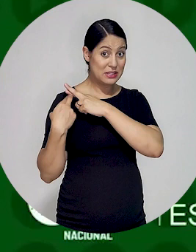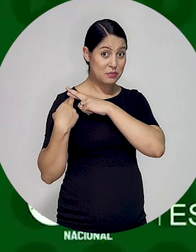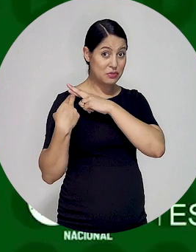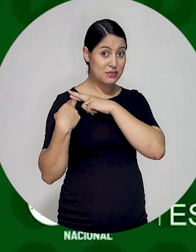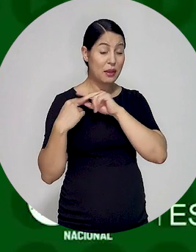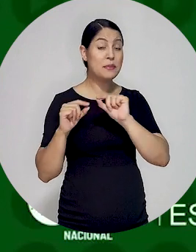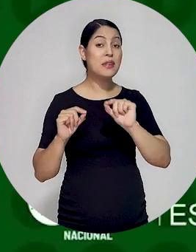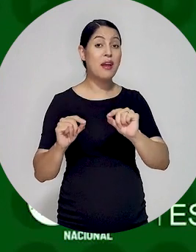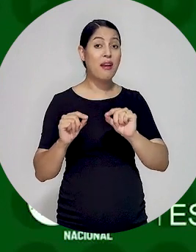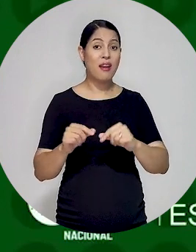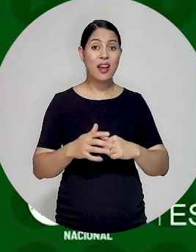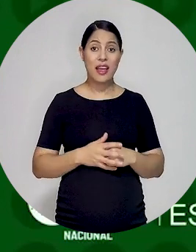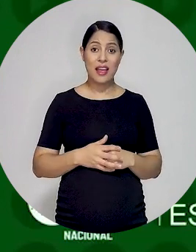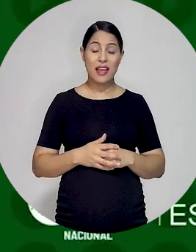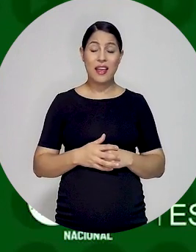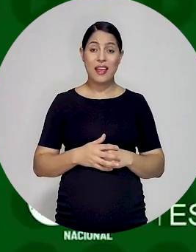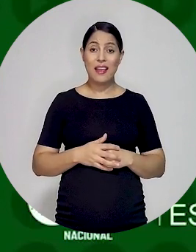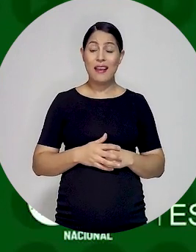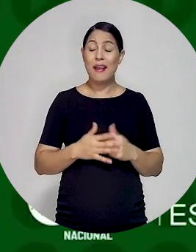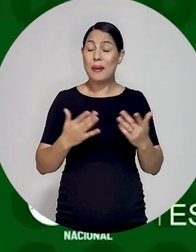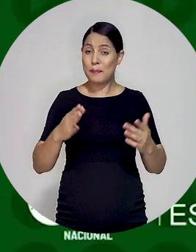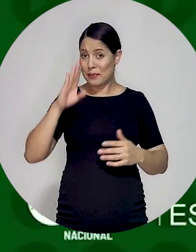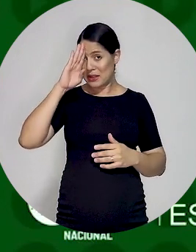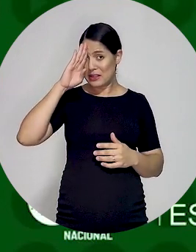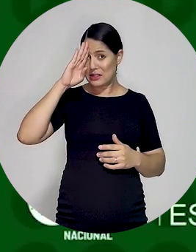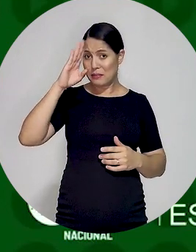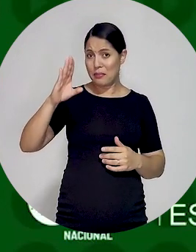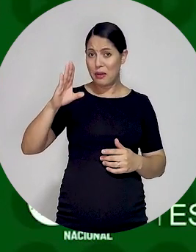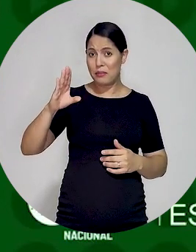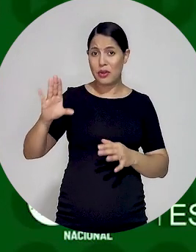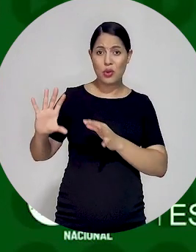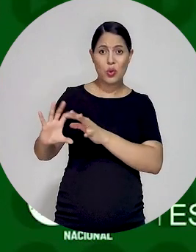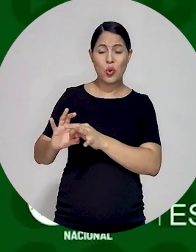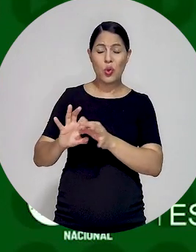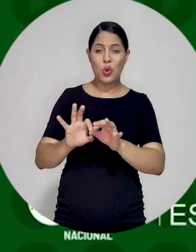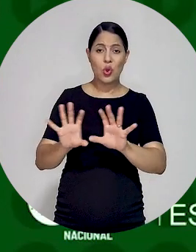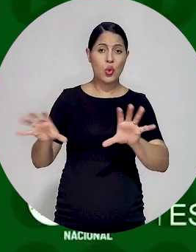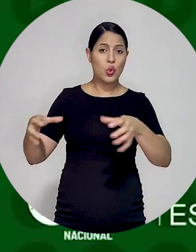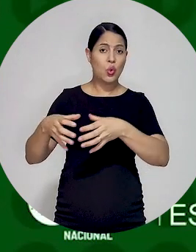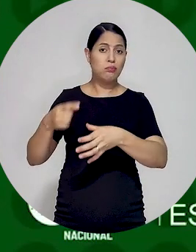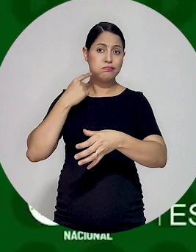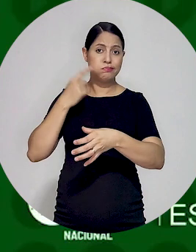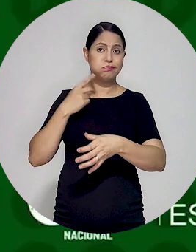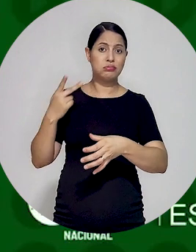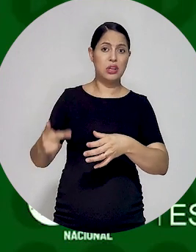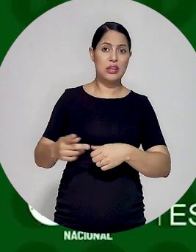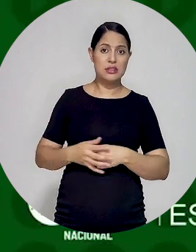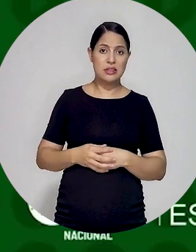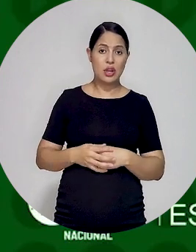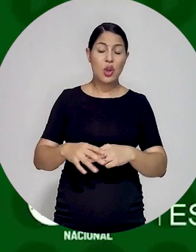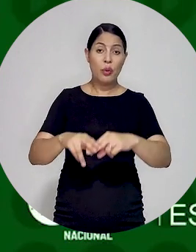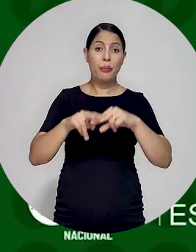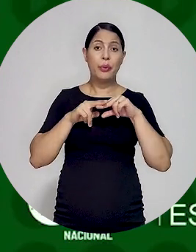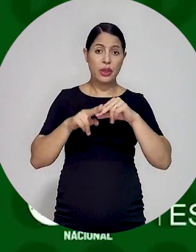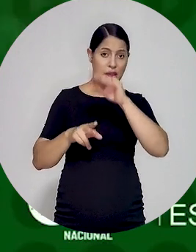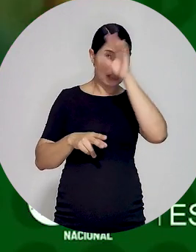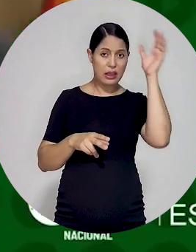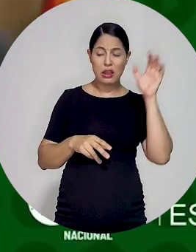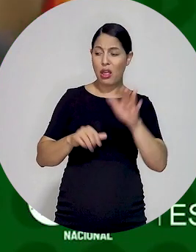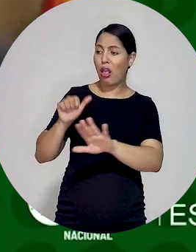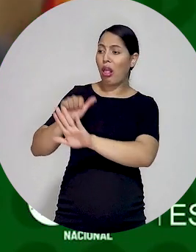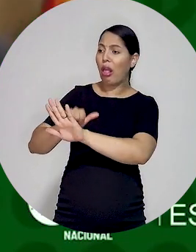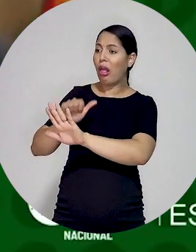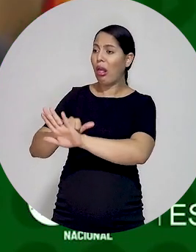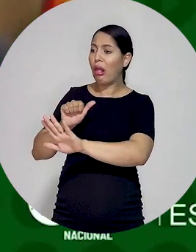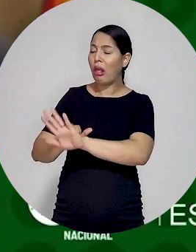Quando essa responsabilidade ela tem que ser, no mínimo, dividida e assumida, principalmente pelos advogados. Porque são eles que